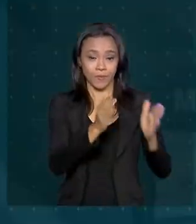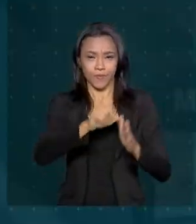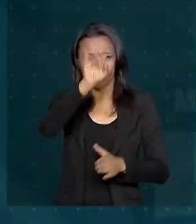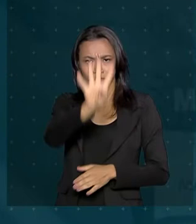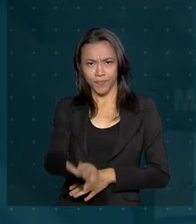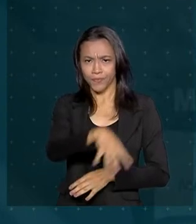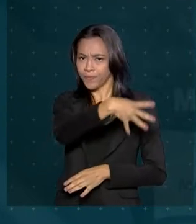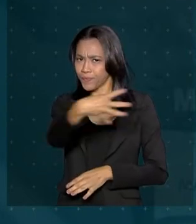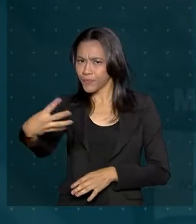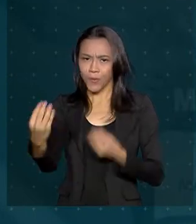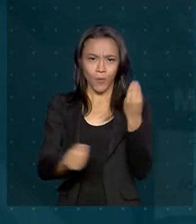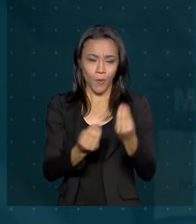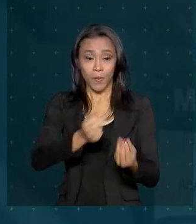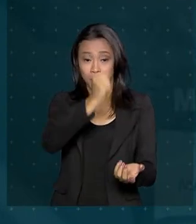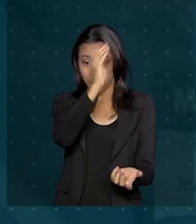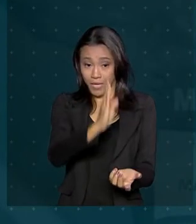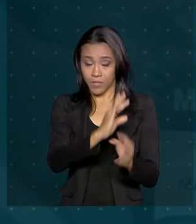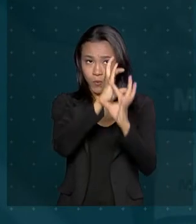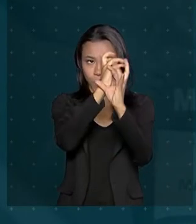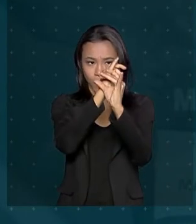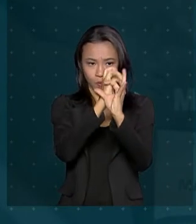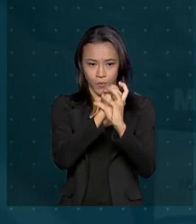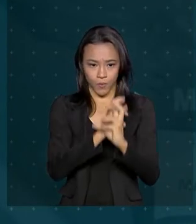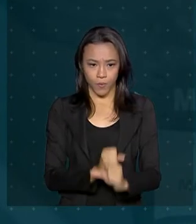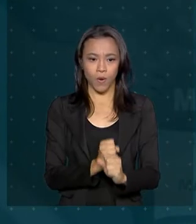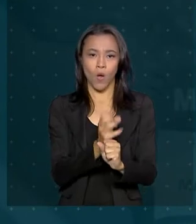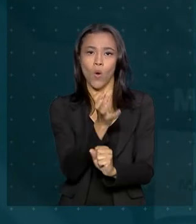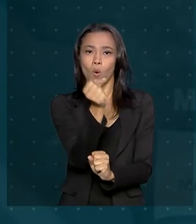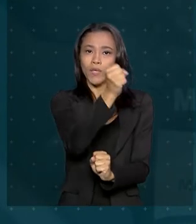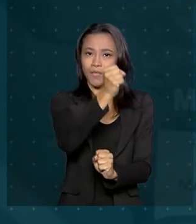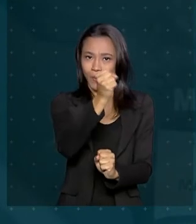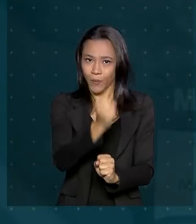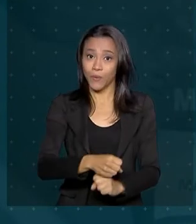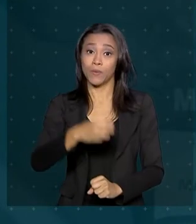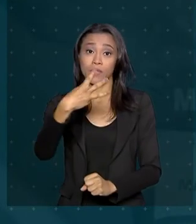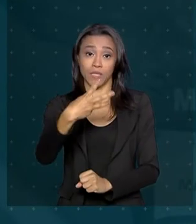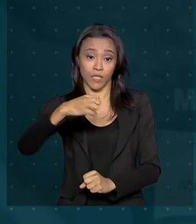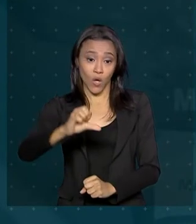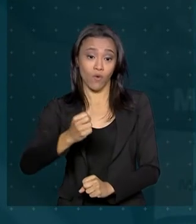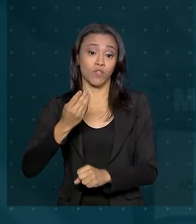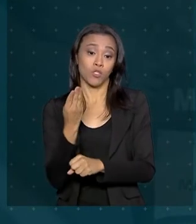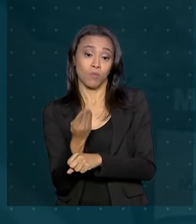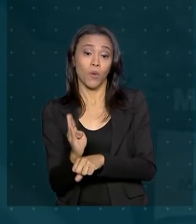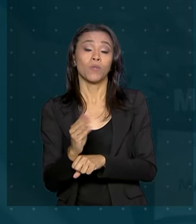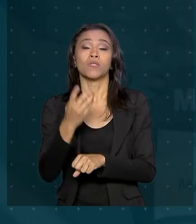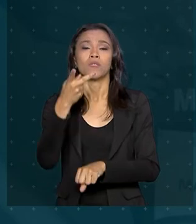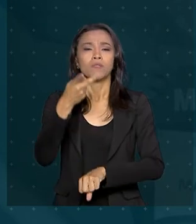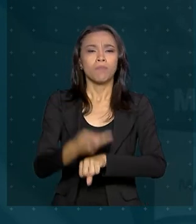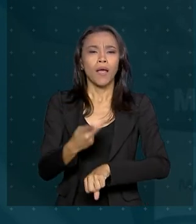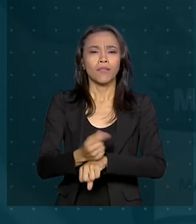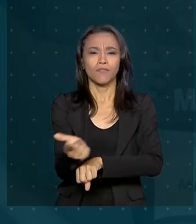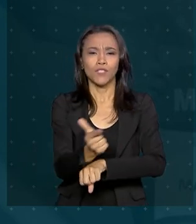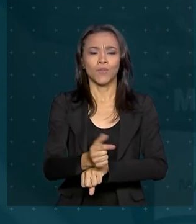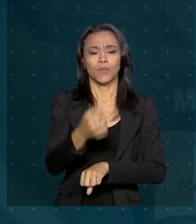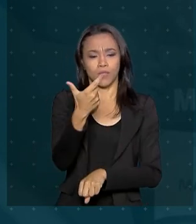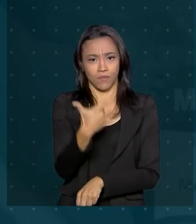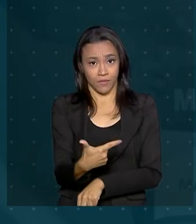medalhas do pan o brasil já soma 88 39 de bronze e 22 de prata e 27 de